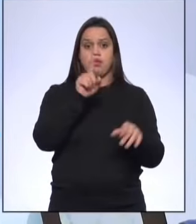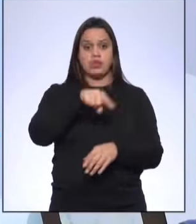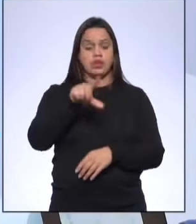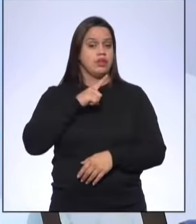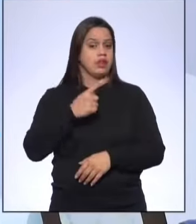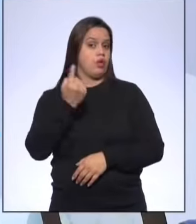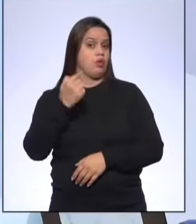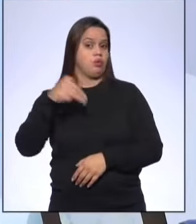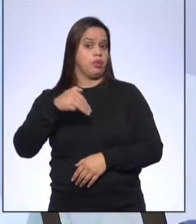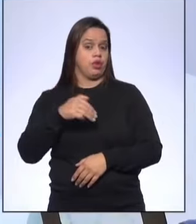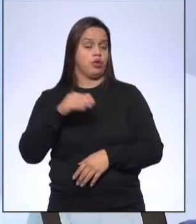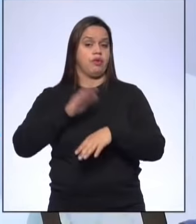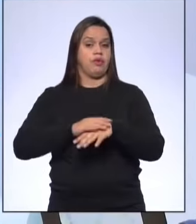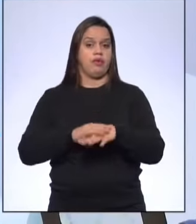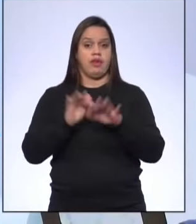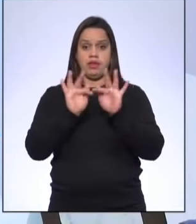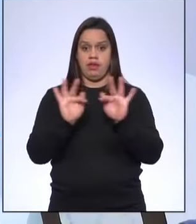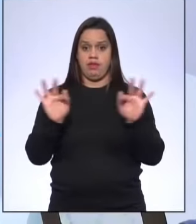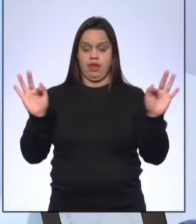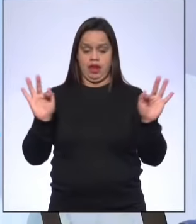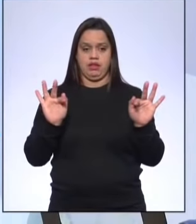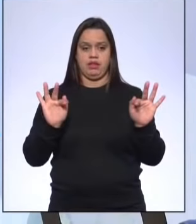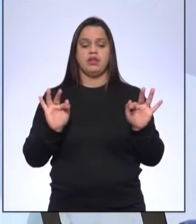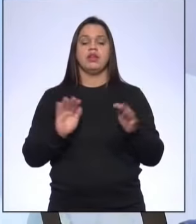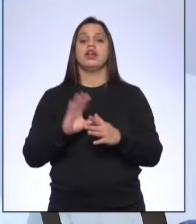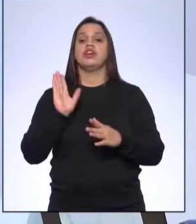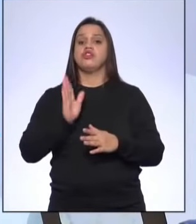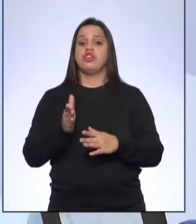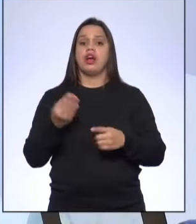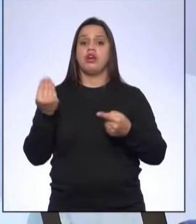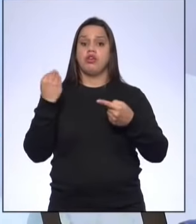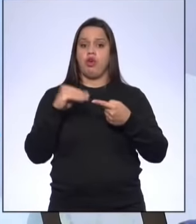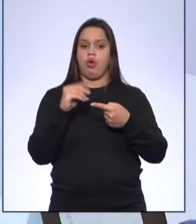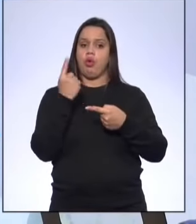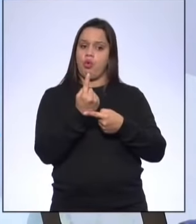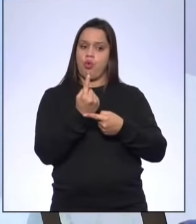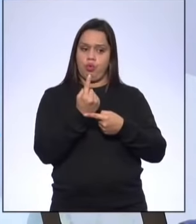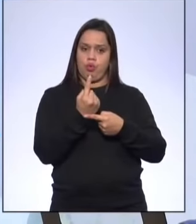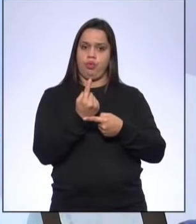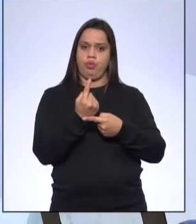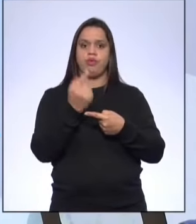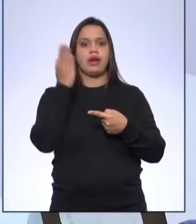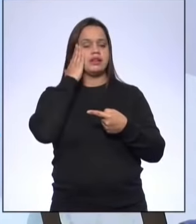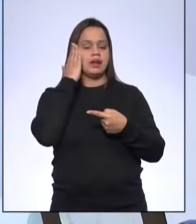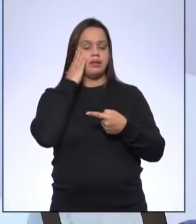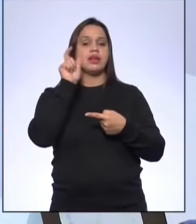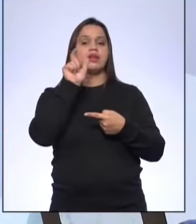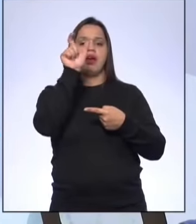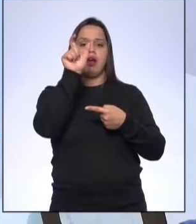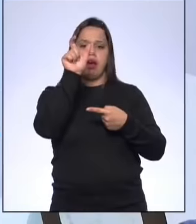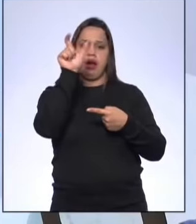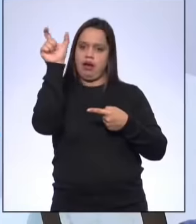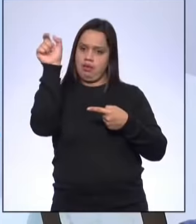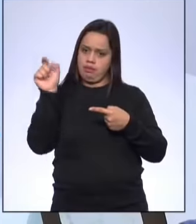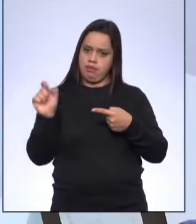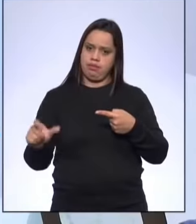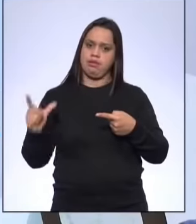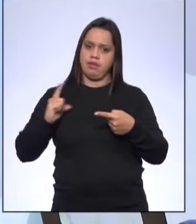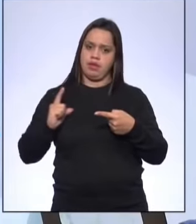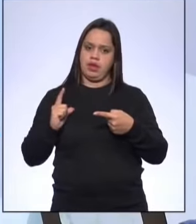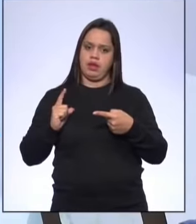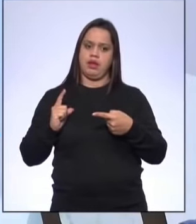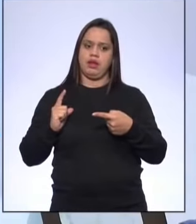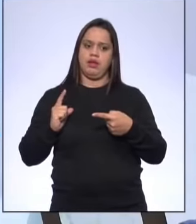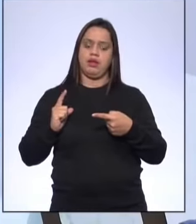terão um minuto para construir essa frase e já escola aqui lá um a gente vai saber que é o vertebrado constrói a